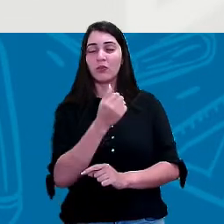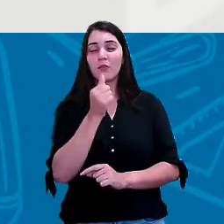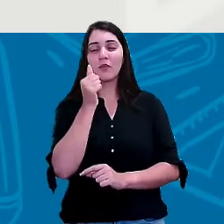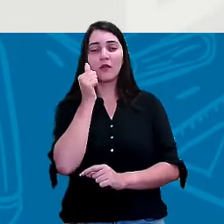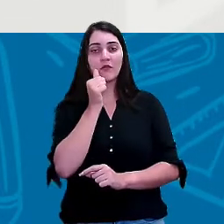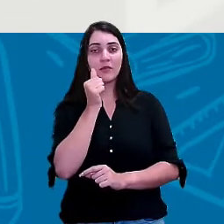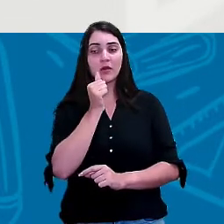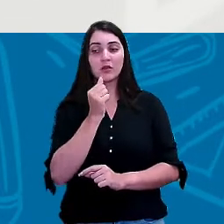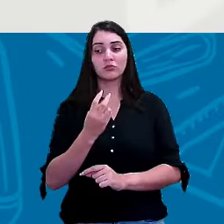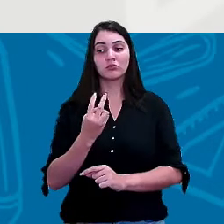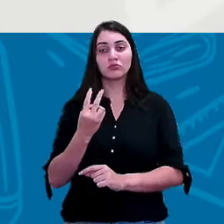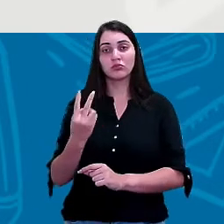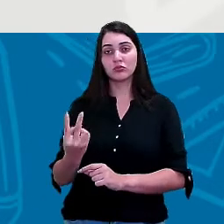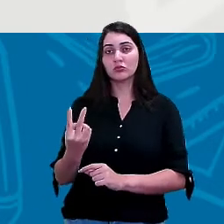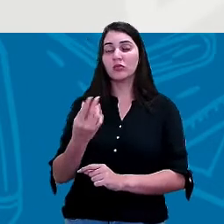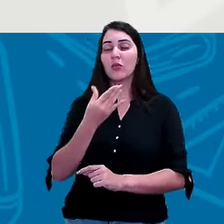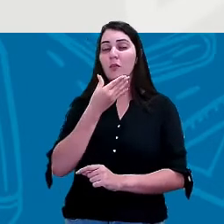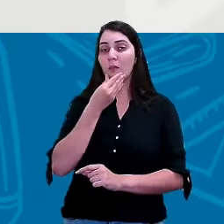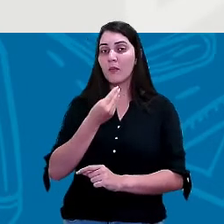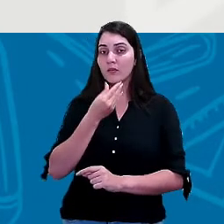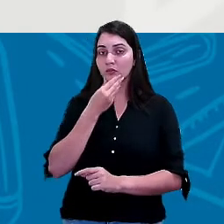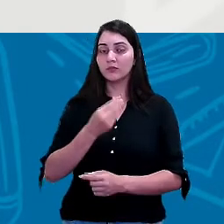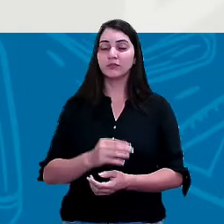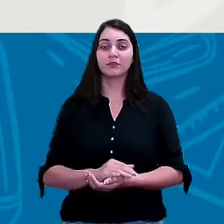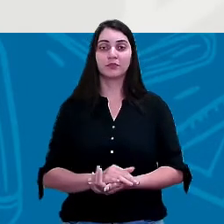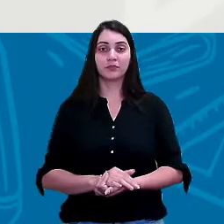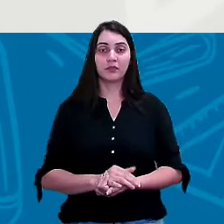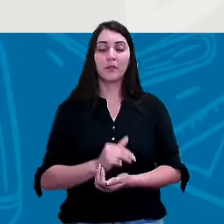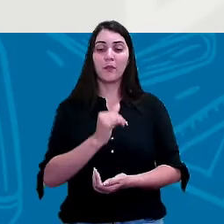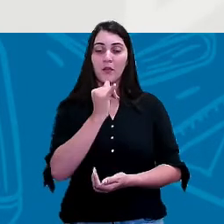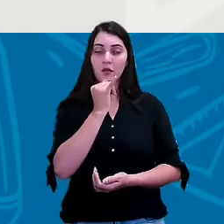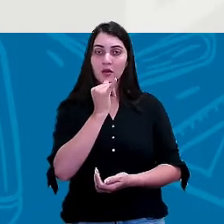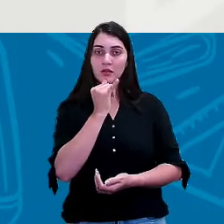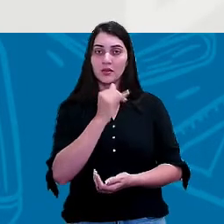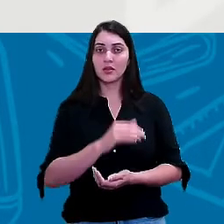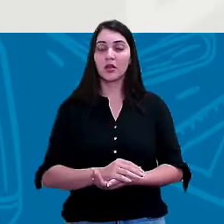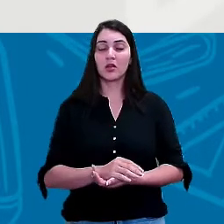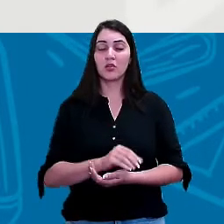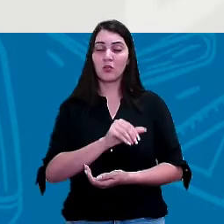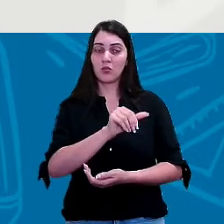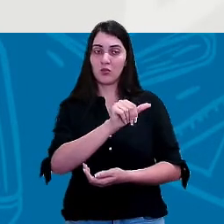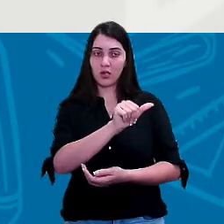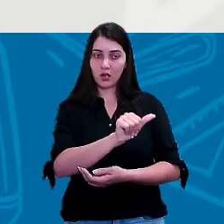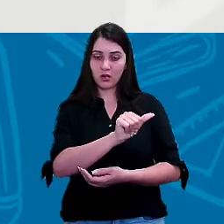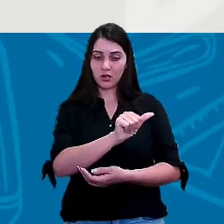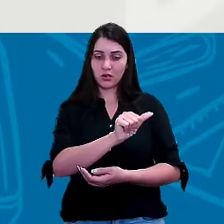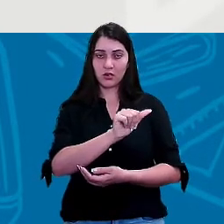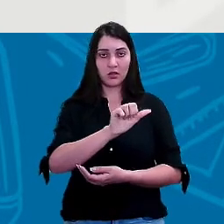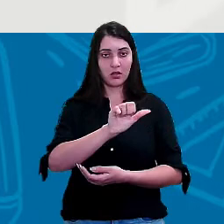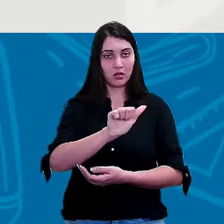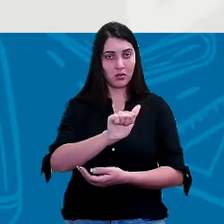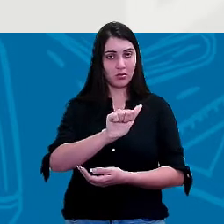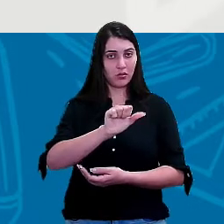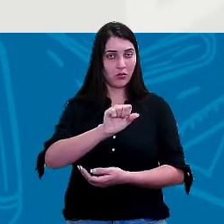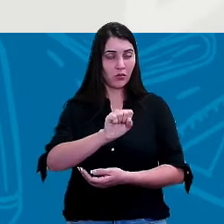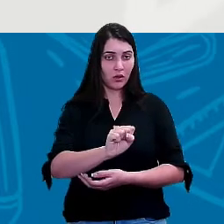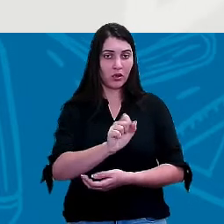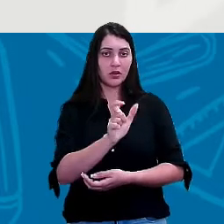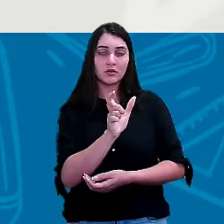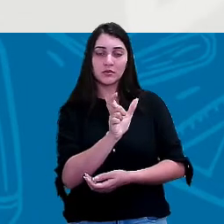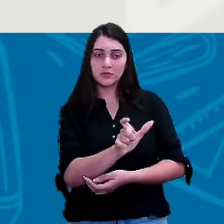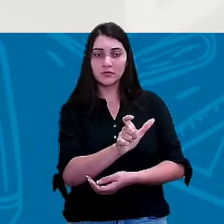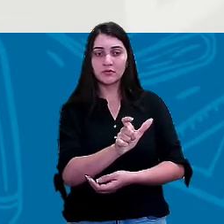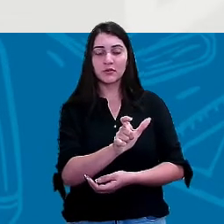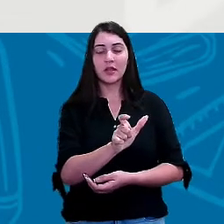e dois para masculino. Por exemplo, o a e o as são do